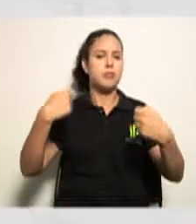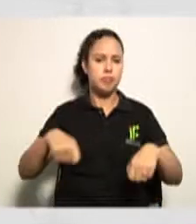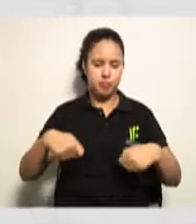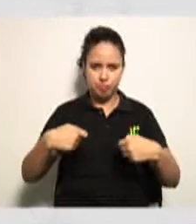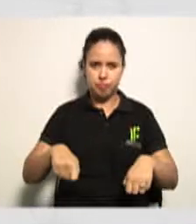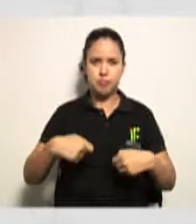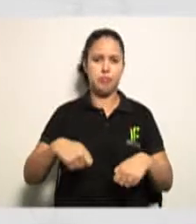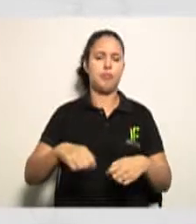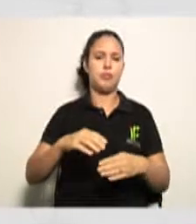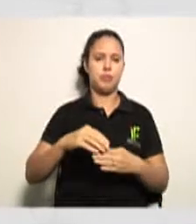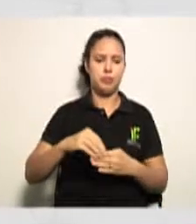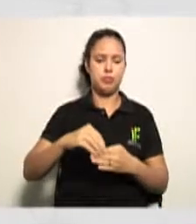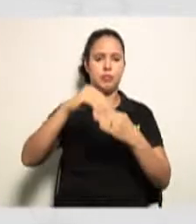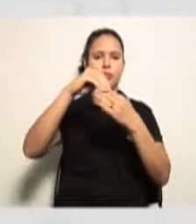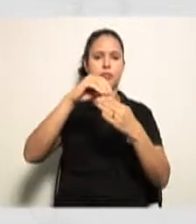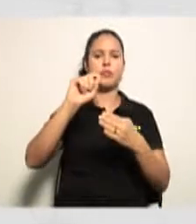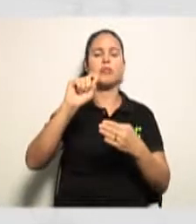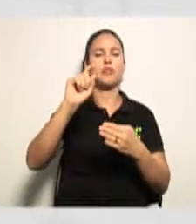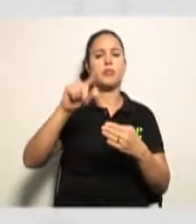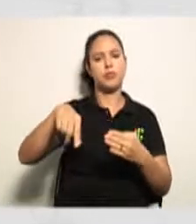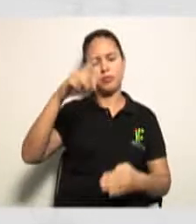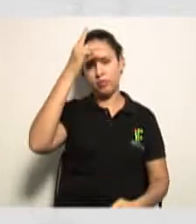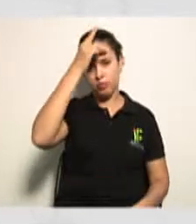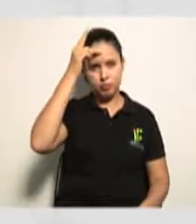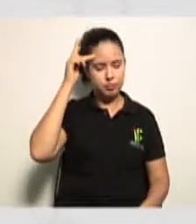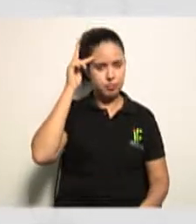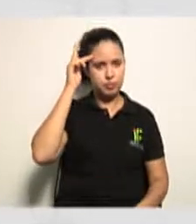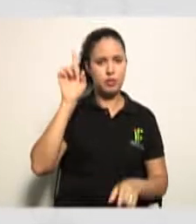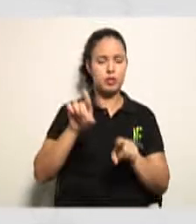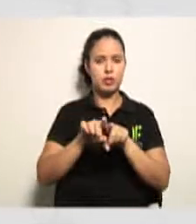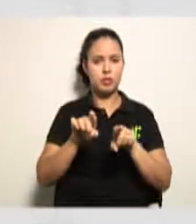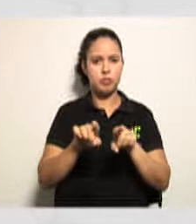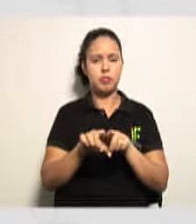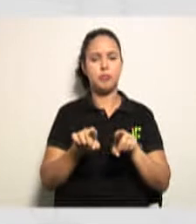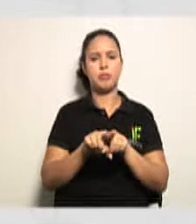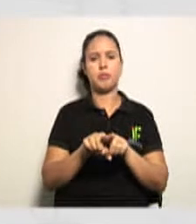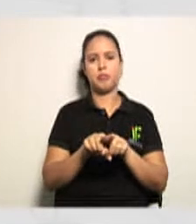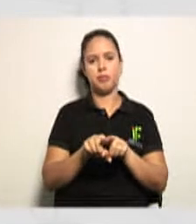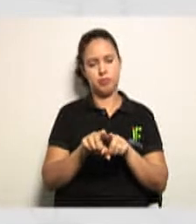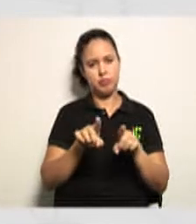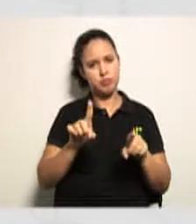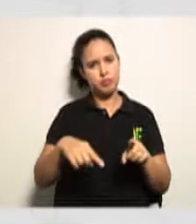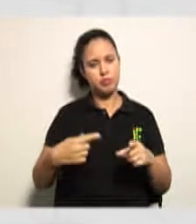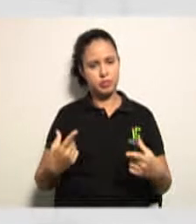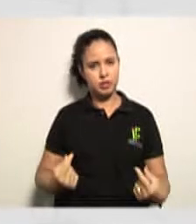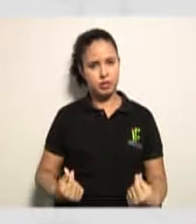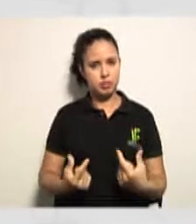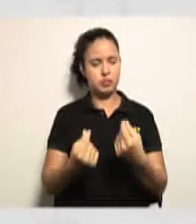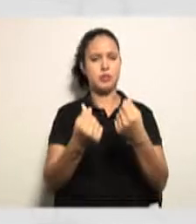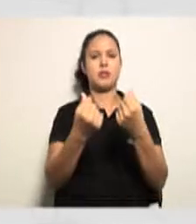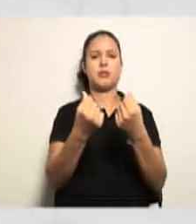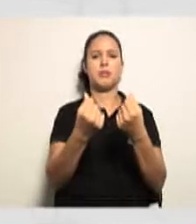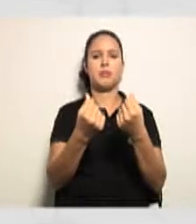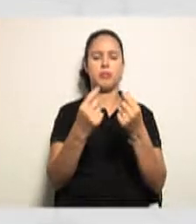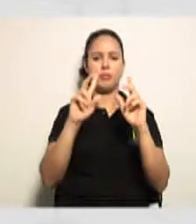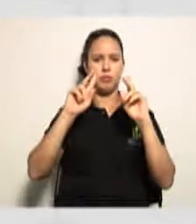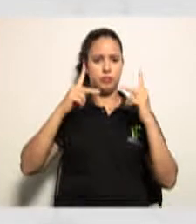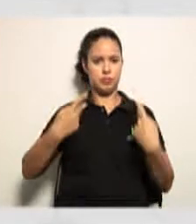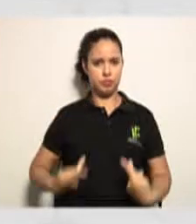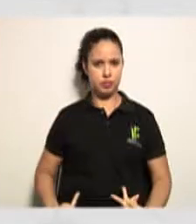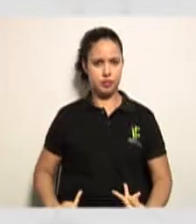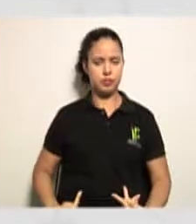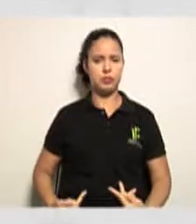elementos primordiais na organização. Também pode ser chamado de capital humano. Vocês estão aqui adquirindo